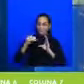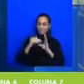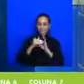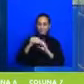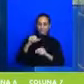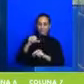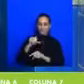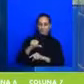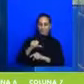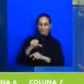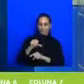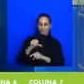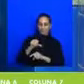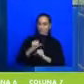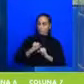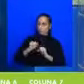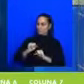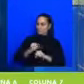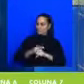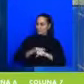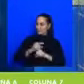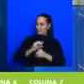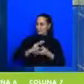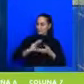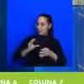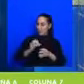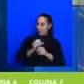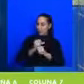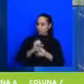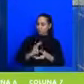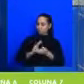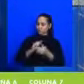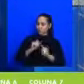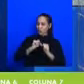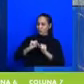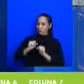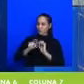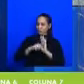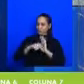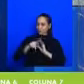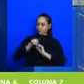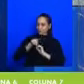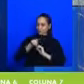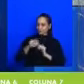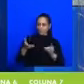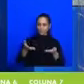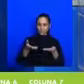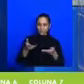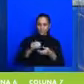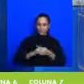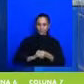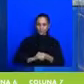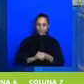de 0 a 9. Pode ser agora, hein? O prêmio está acumulado, pode sair para você hoje.